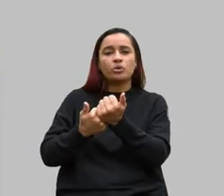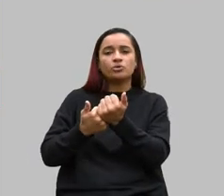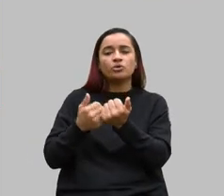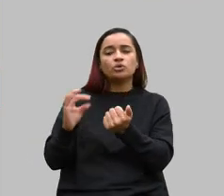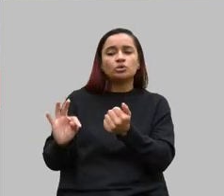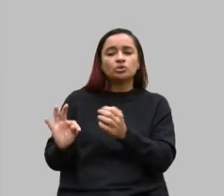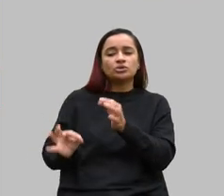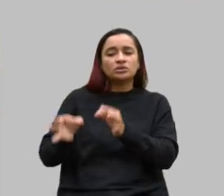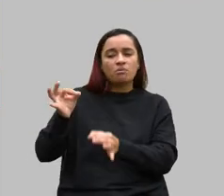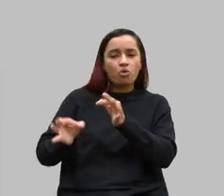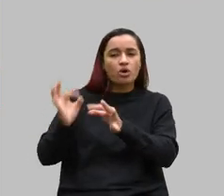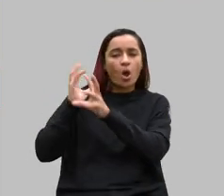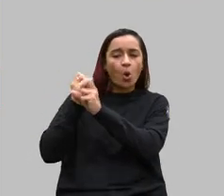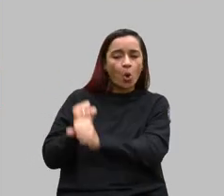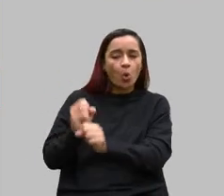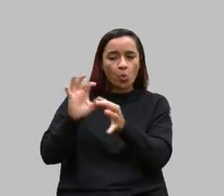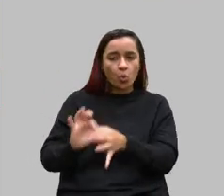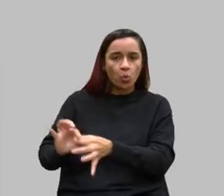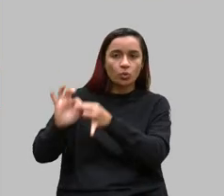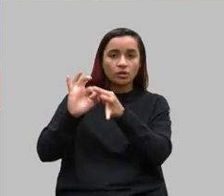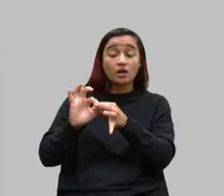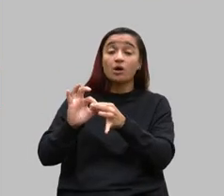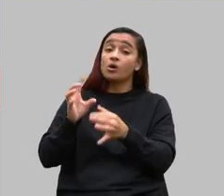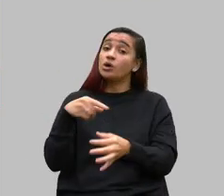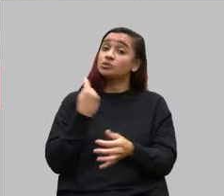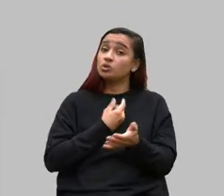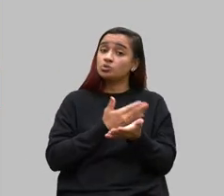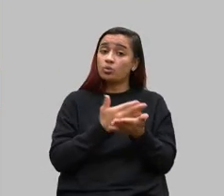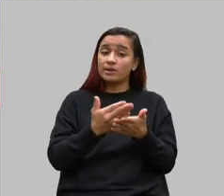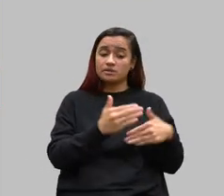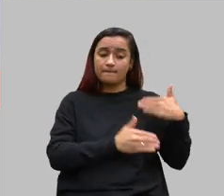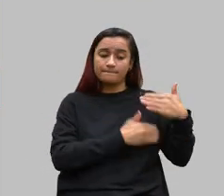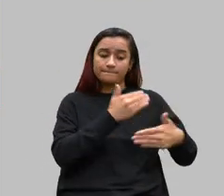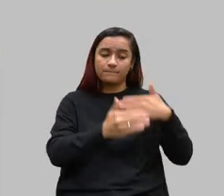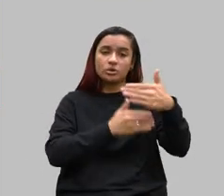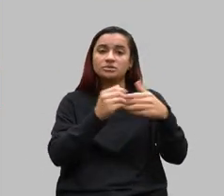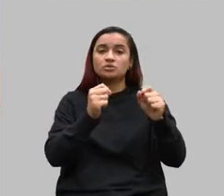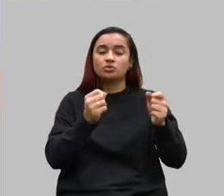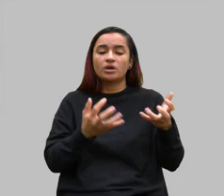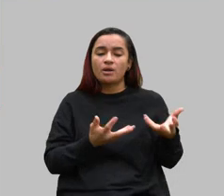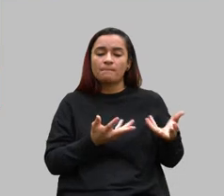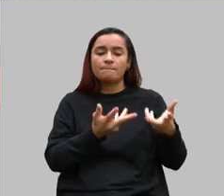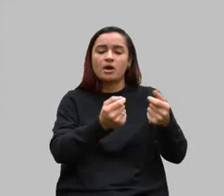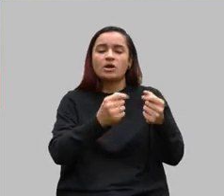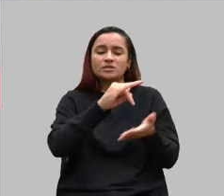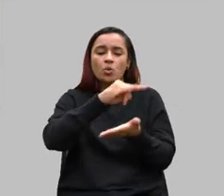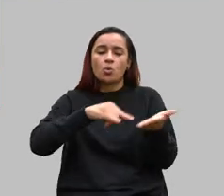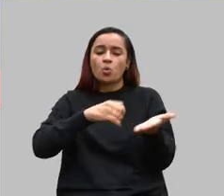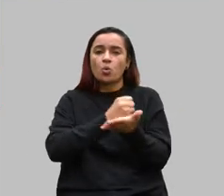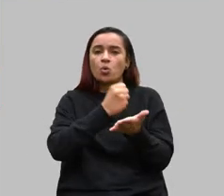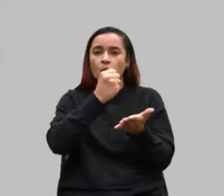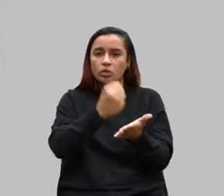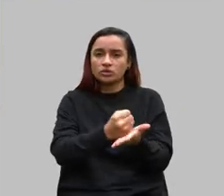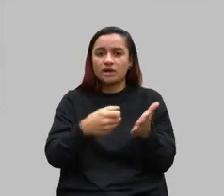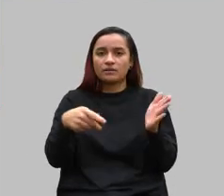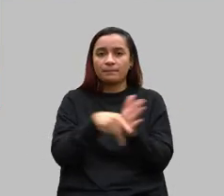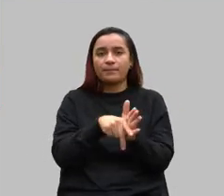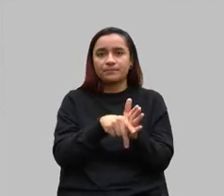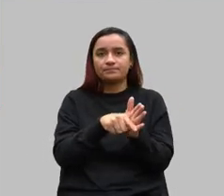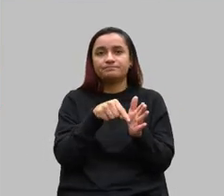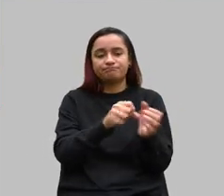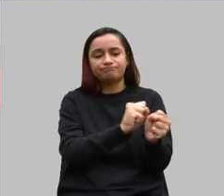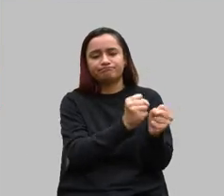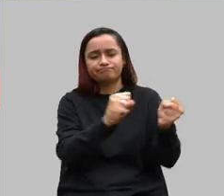eh nós iniciamos um processo de otimização do contrato da concessão rumo malha